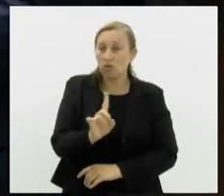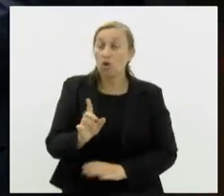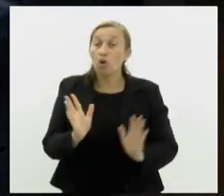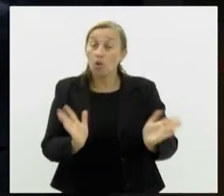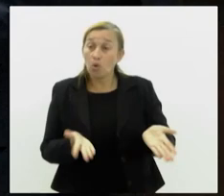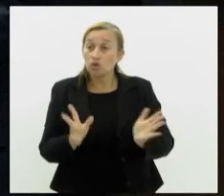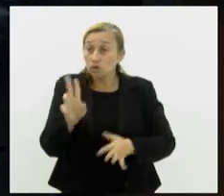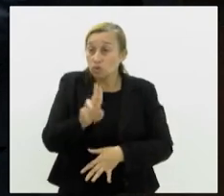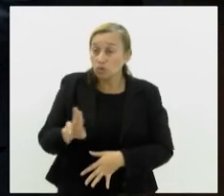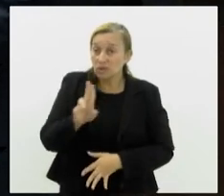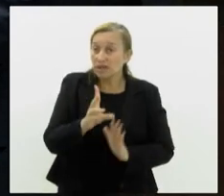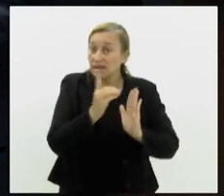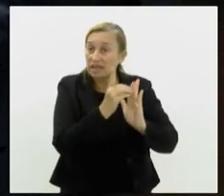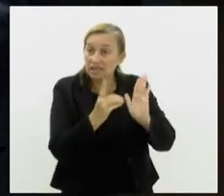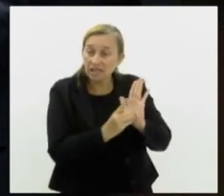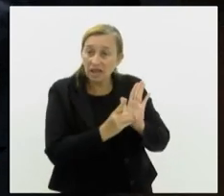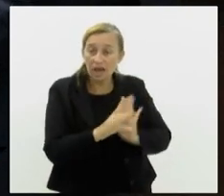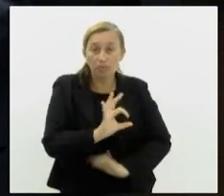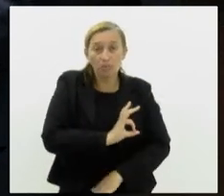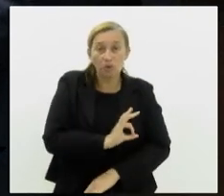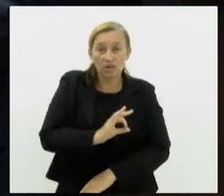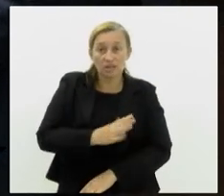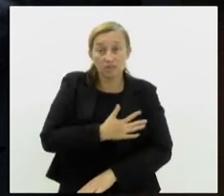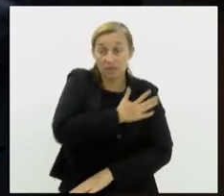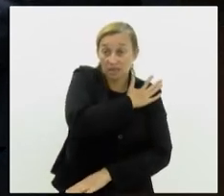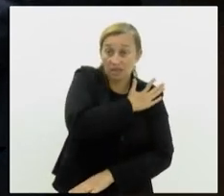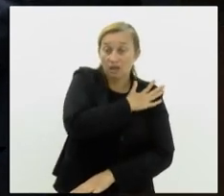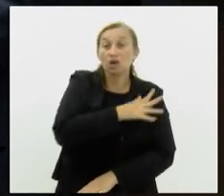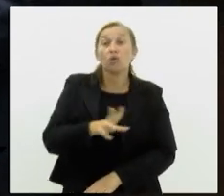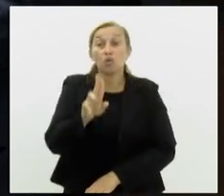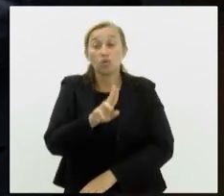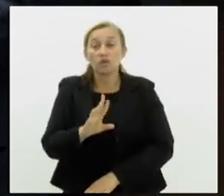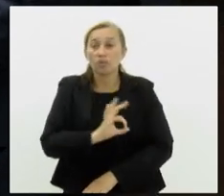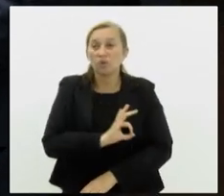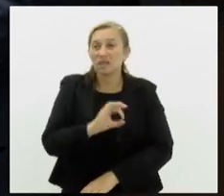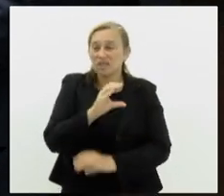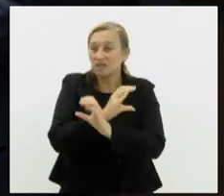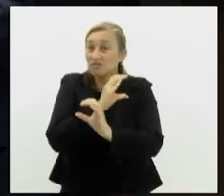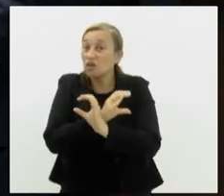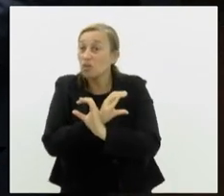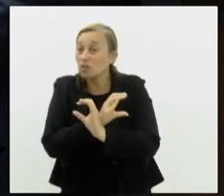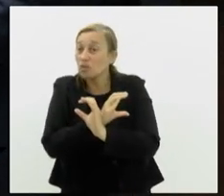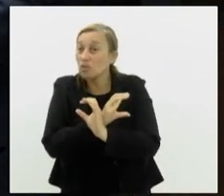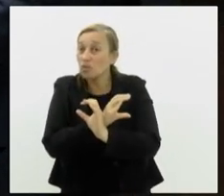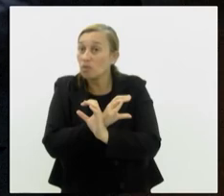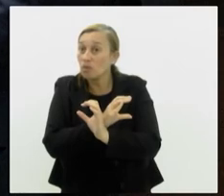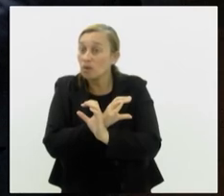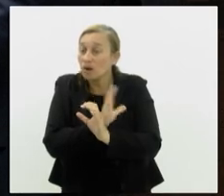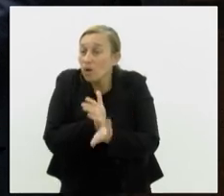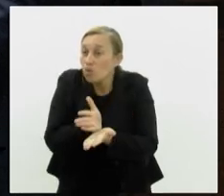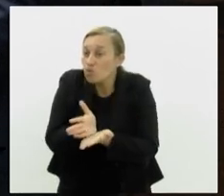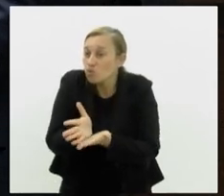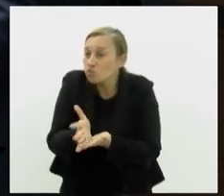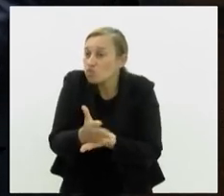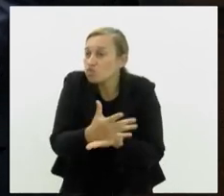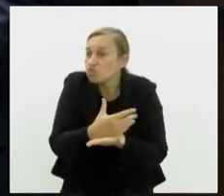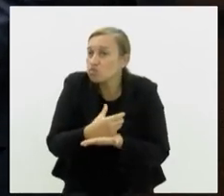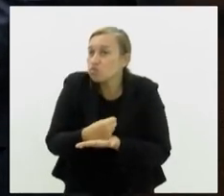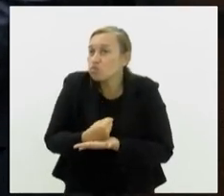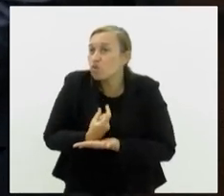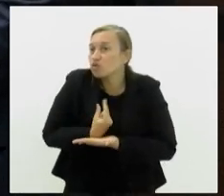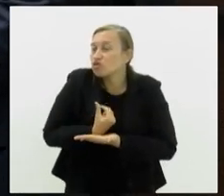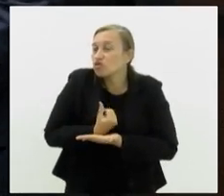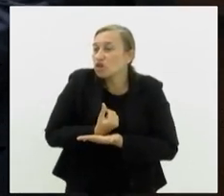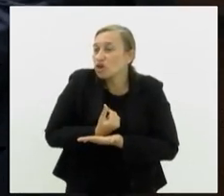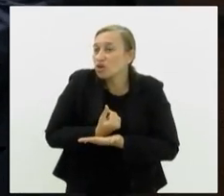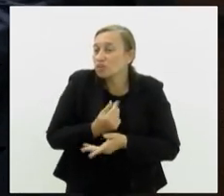o DETRAN, usa a polícia militar, usa a polícia civil, para arrecadar do cidadão de bem do